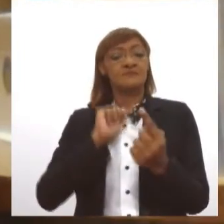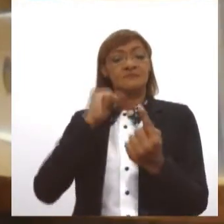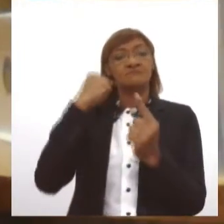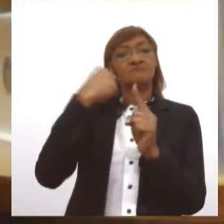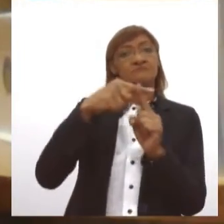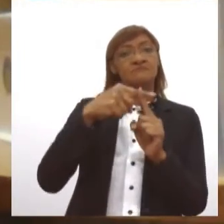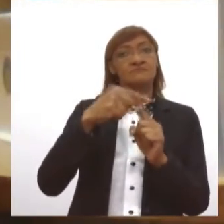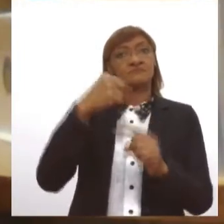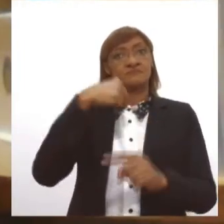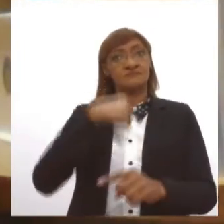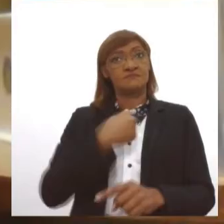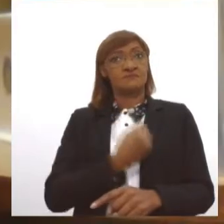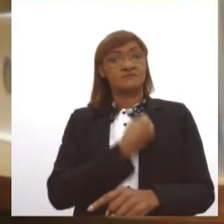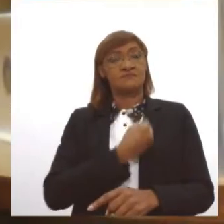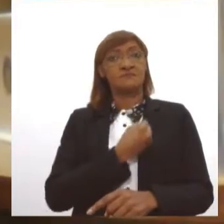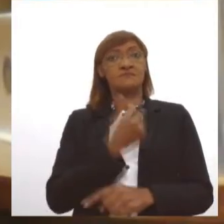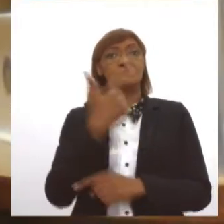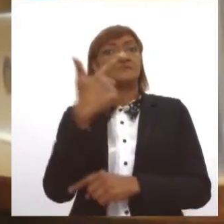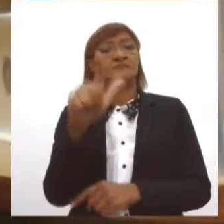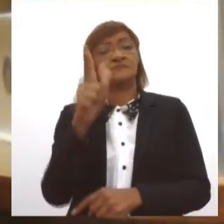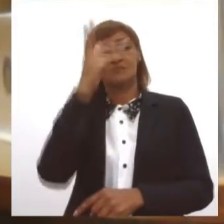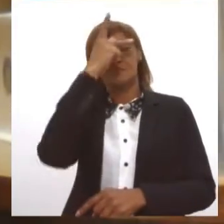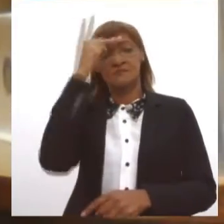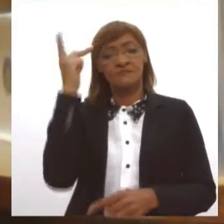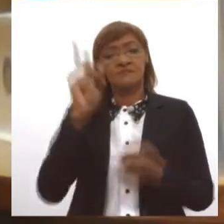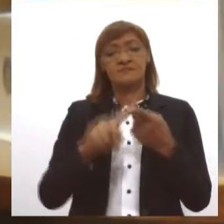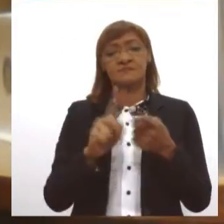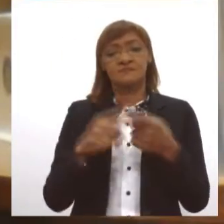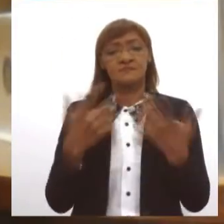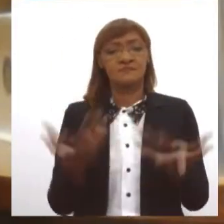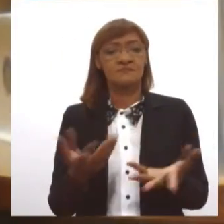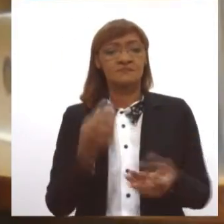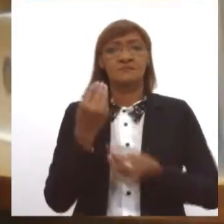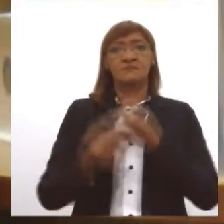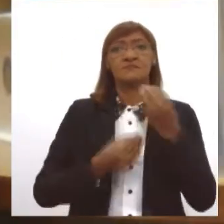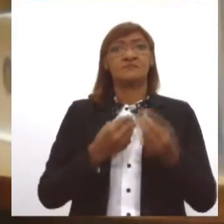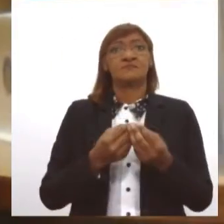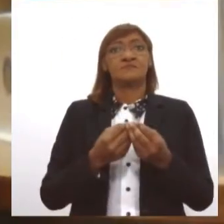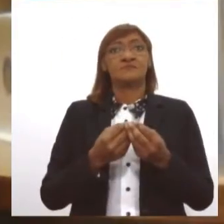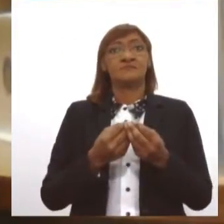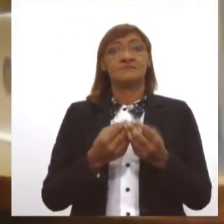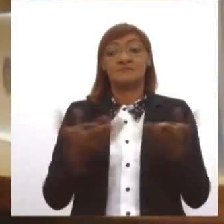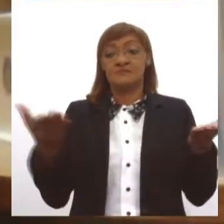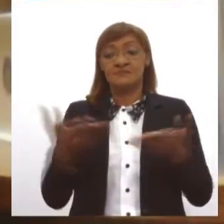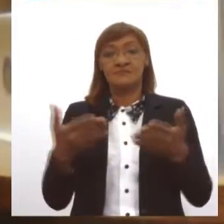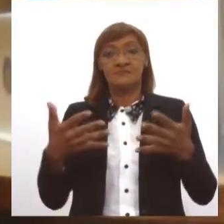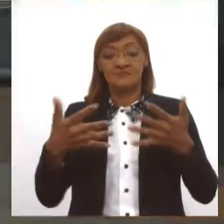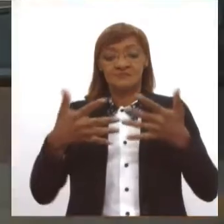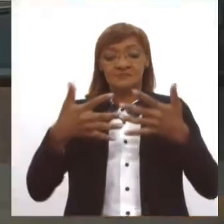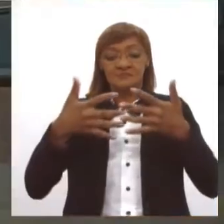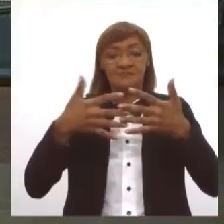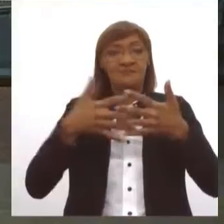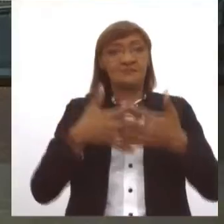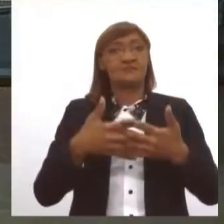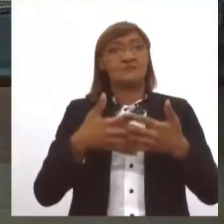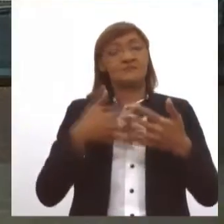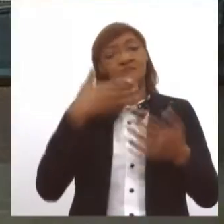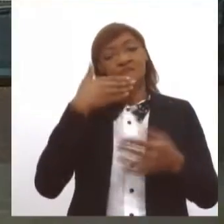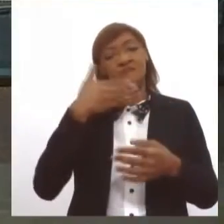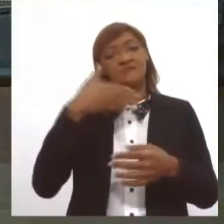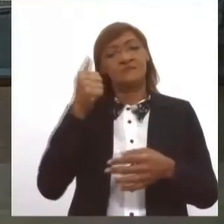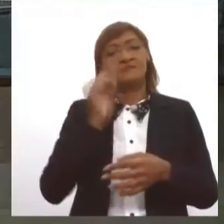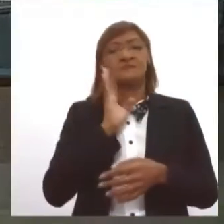essas implicações e esse engajamento, esse vínculo se formando. Isso é muito legal. Os resultados têm